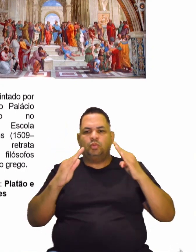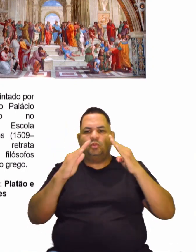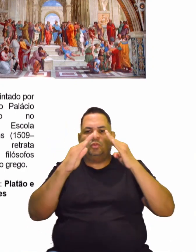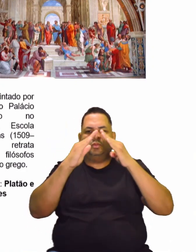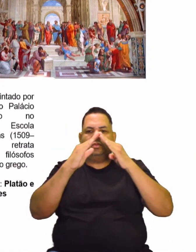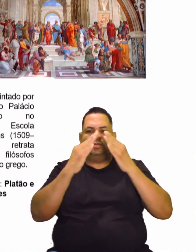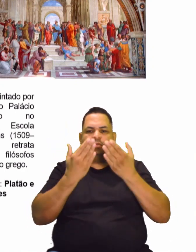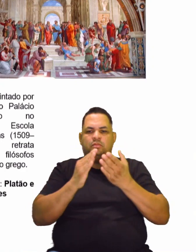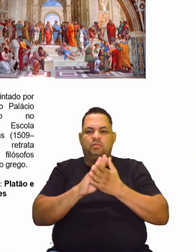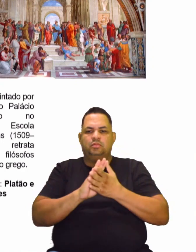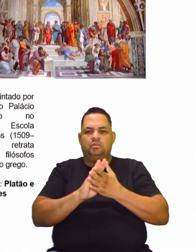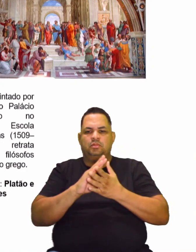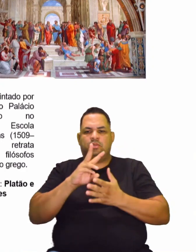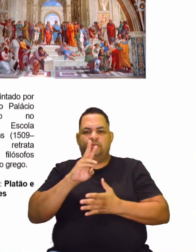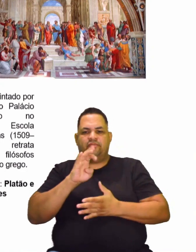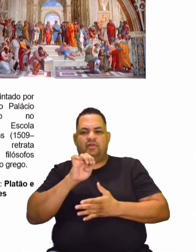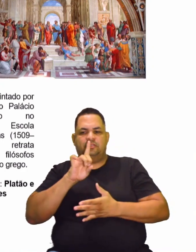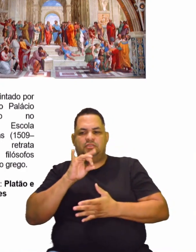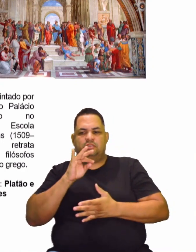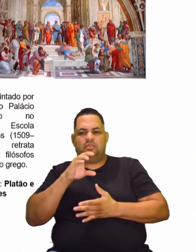está lá no Vaticano.